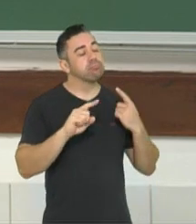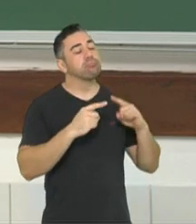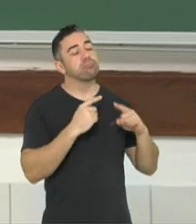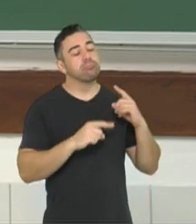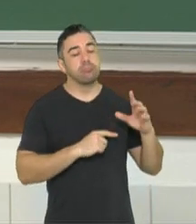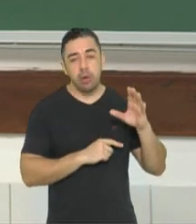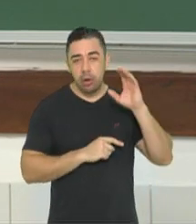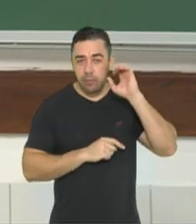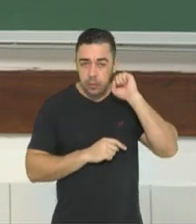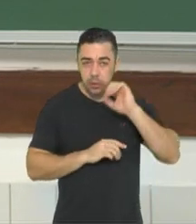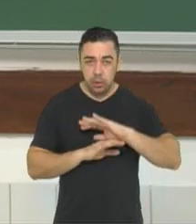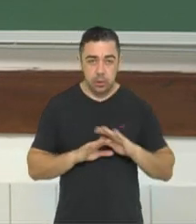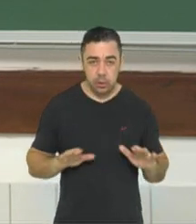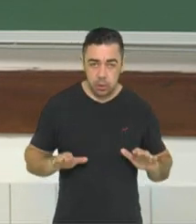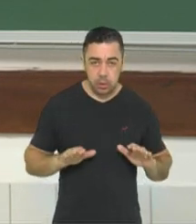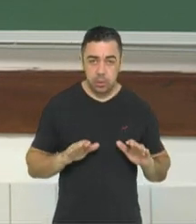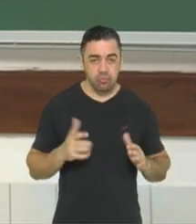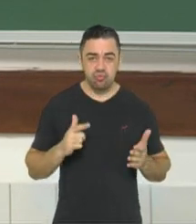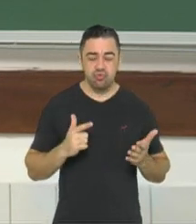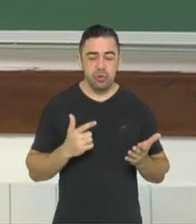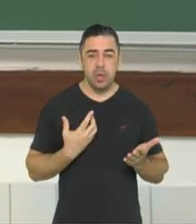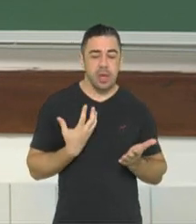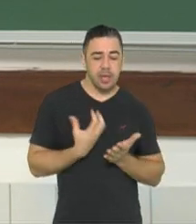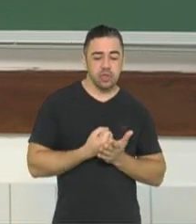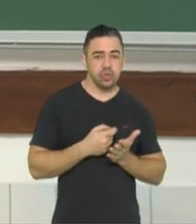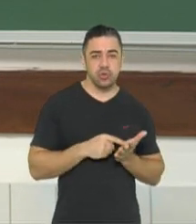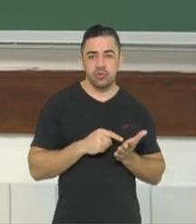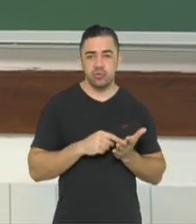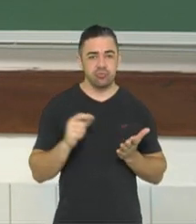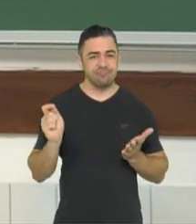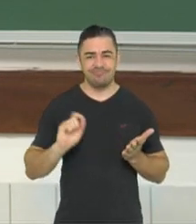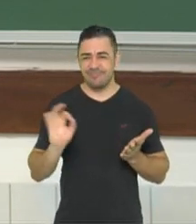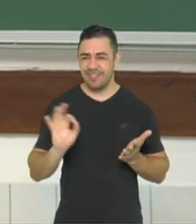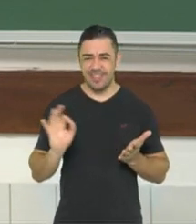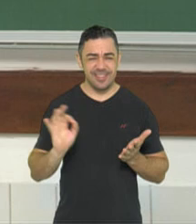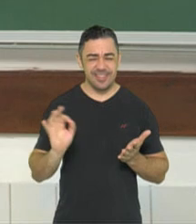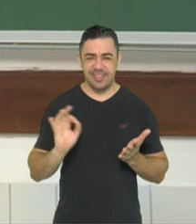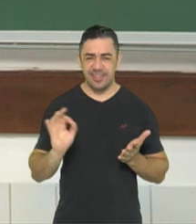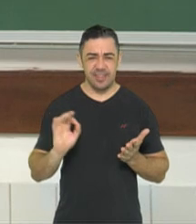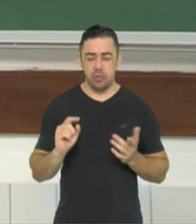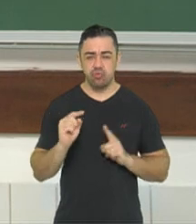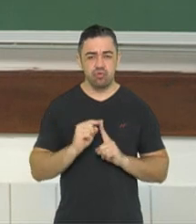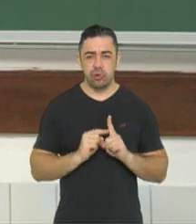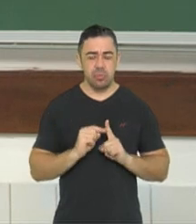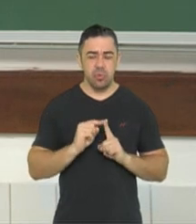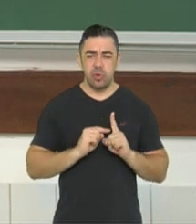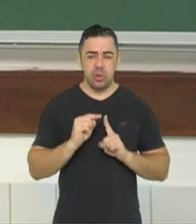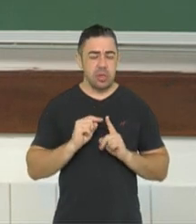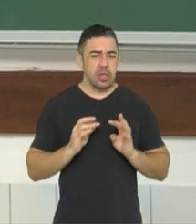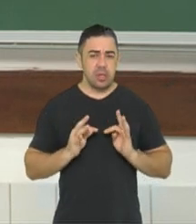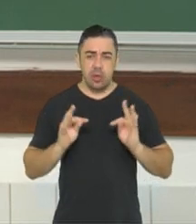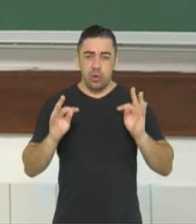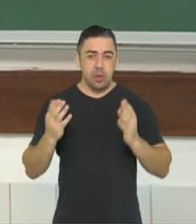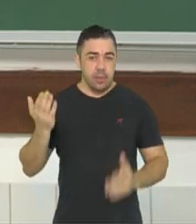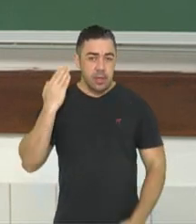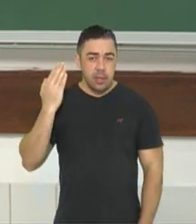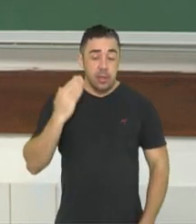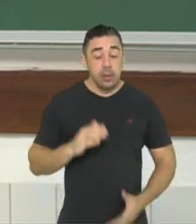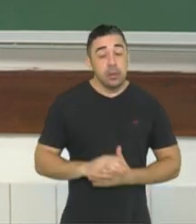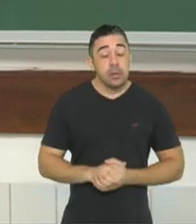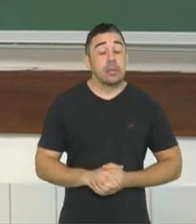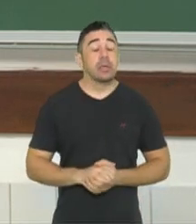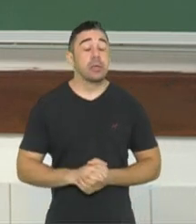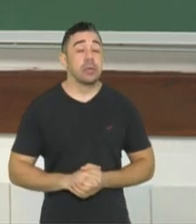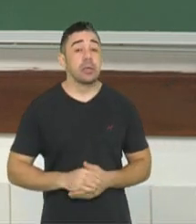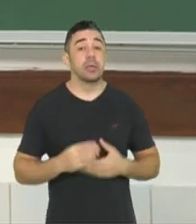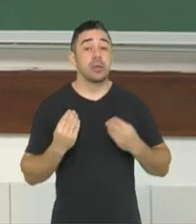a voz dessa pessoa. Não tinha como registrar, não existia nenhum tipo de tecnologia que fizesse isso. E aí,